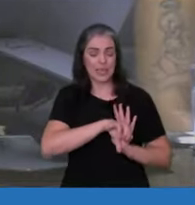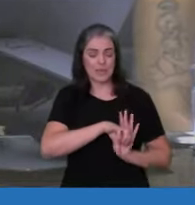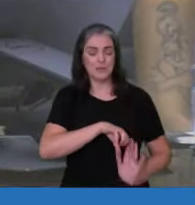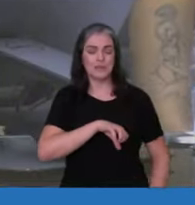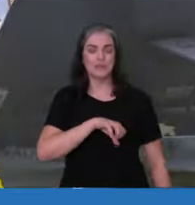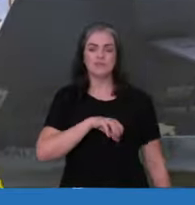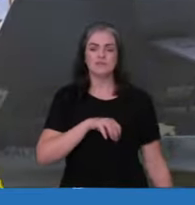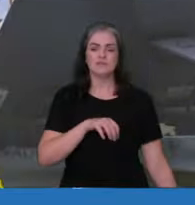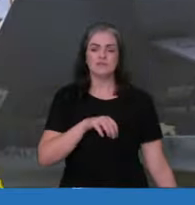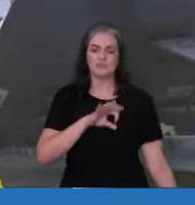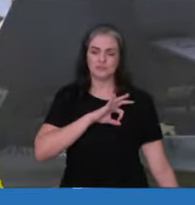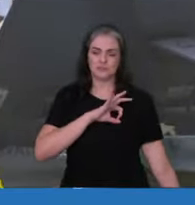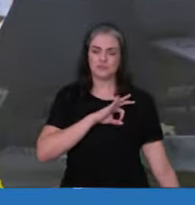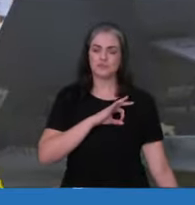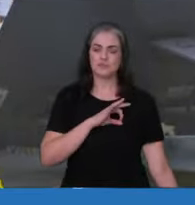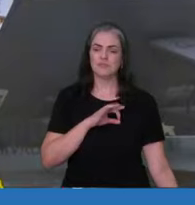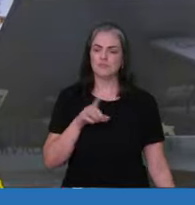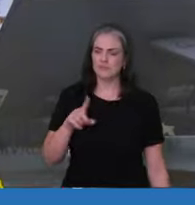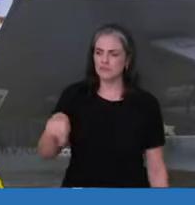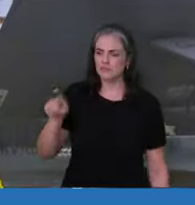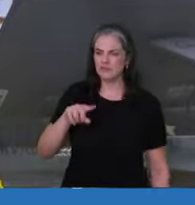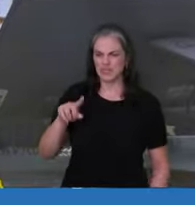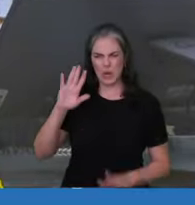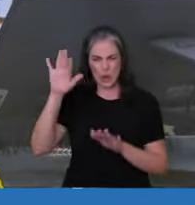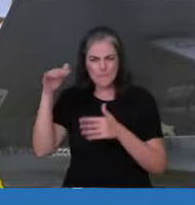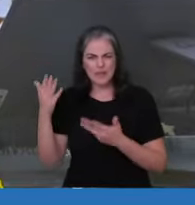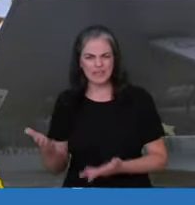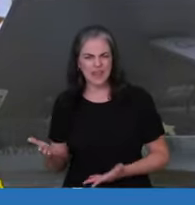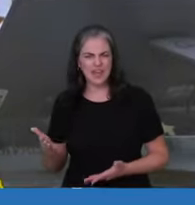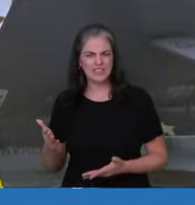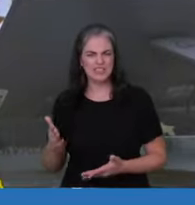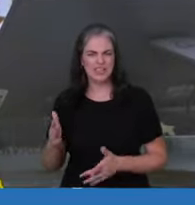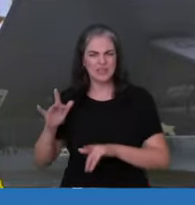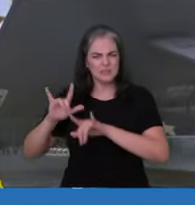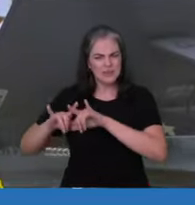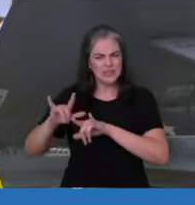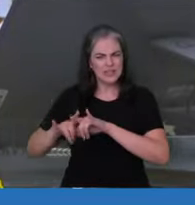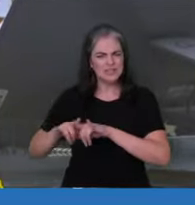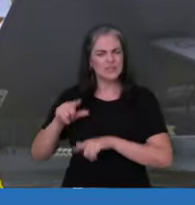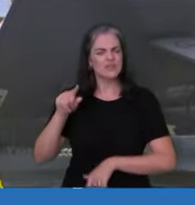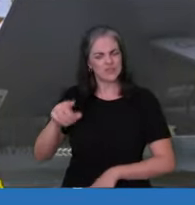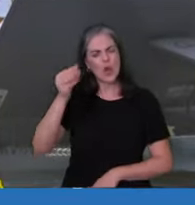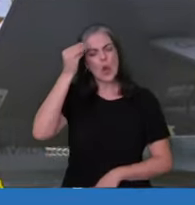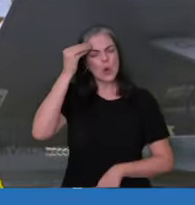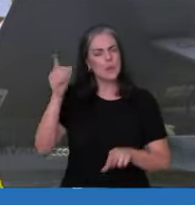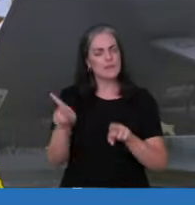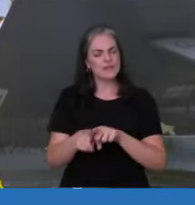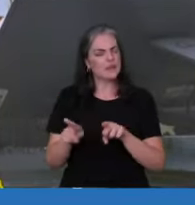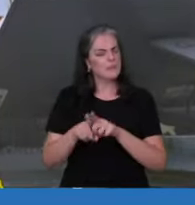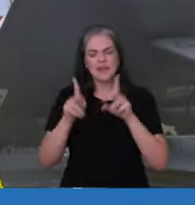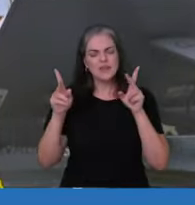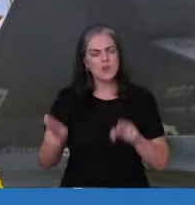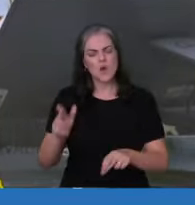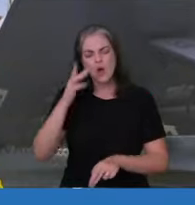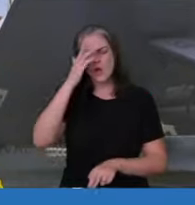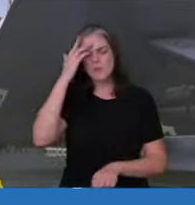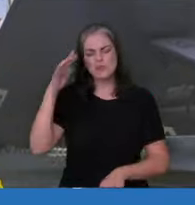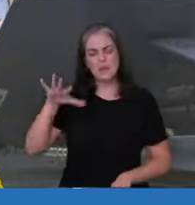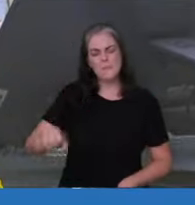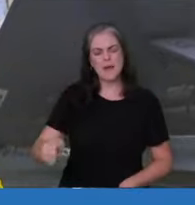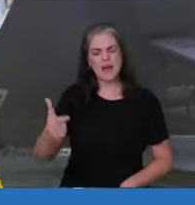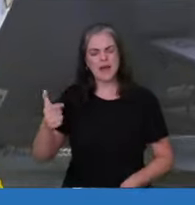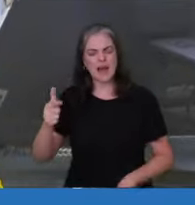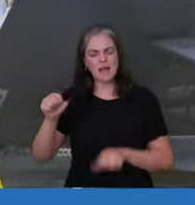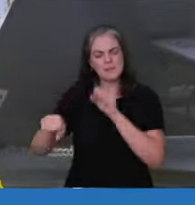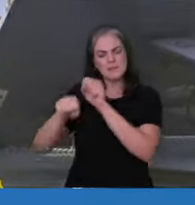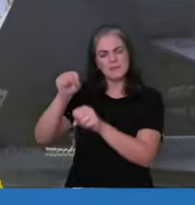são tão responsáveis pelas mortes que eles praticam como aqueles que seguram as armas e massacram os defensores